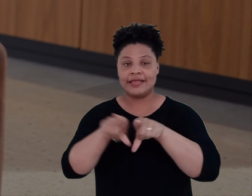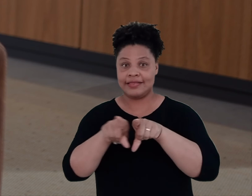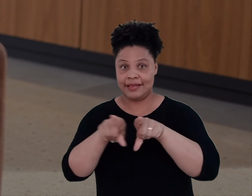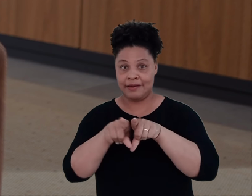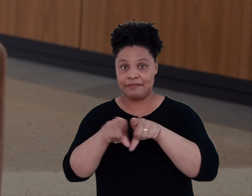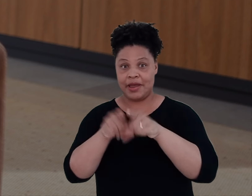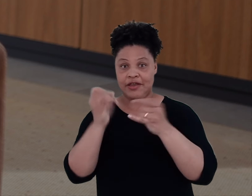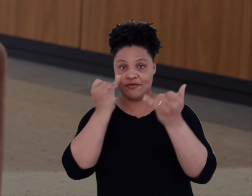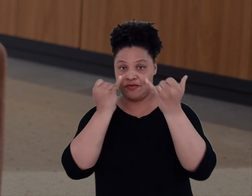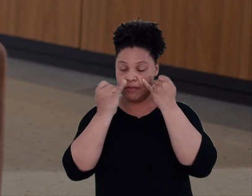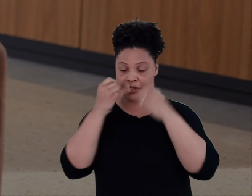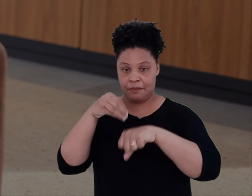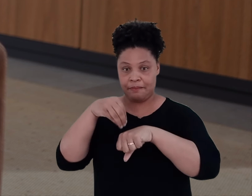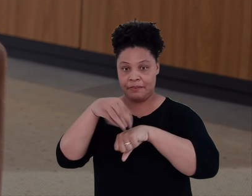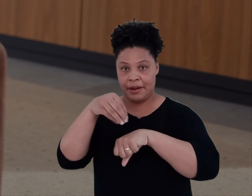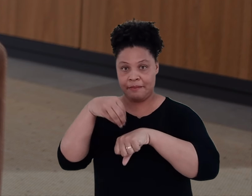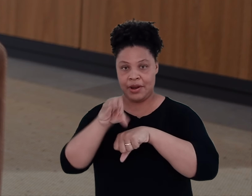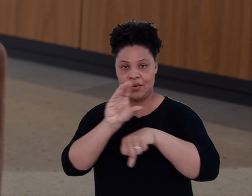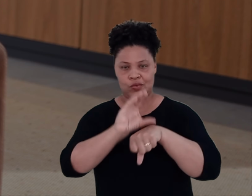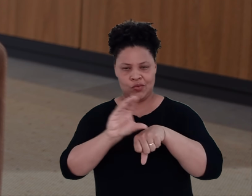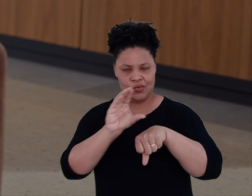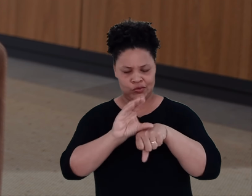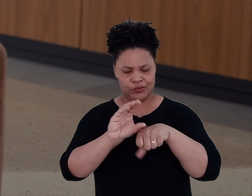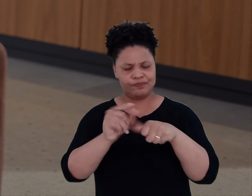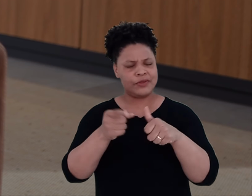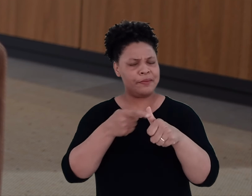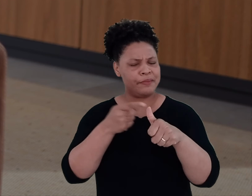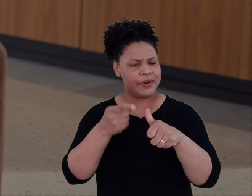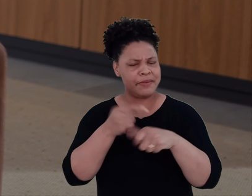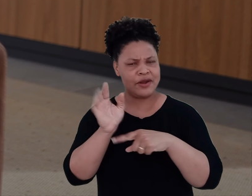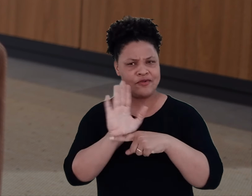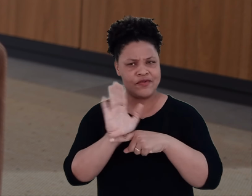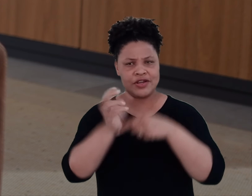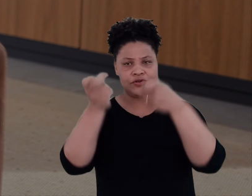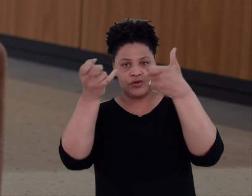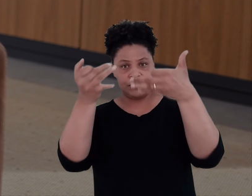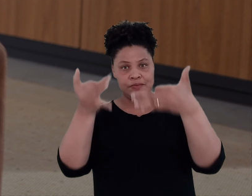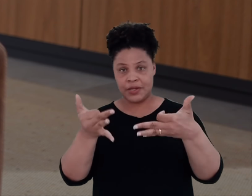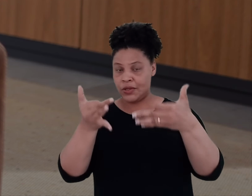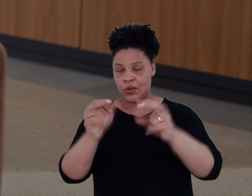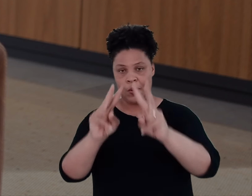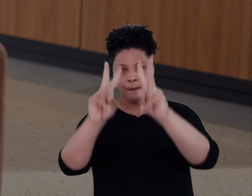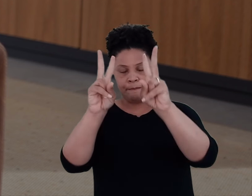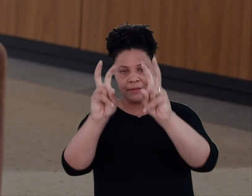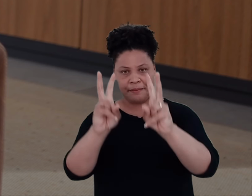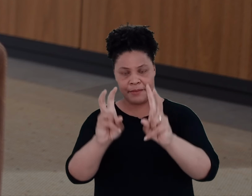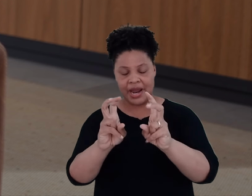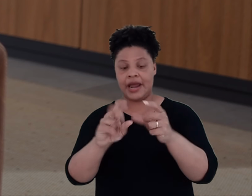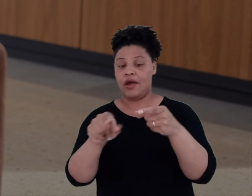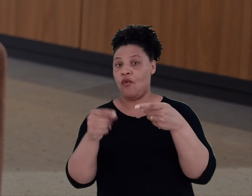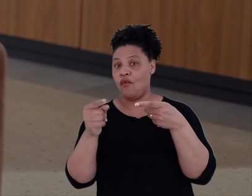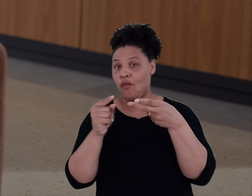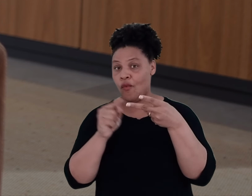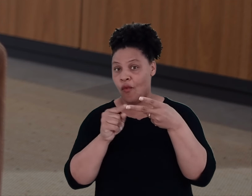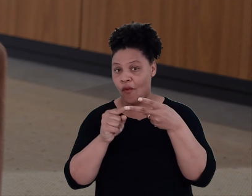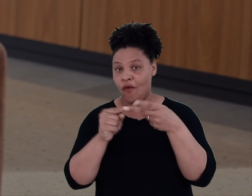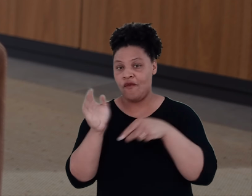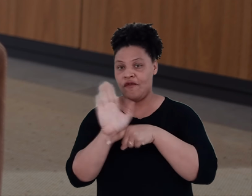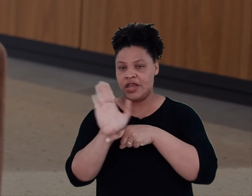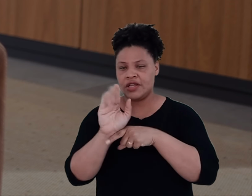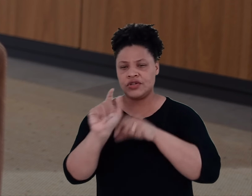jornalismo contra-hegemônico e, no segundo, sobre a necessidade de pensarmos no conceito de hegemonia para produzir narrativas que